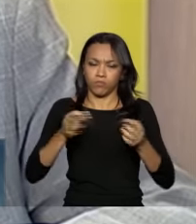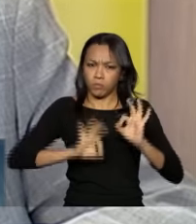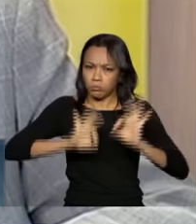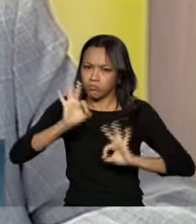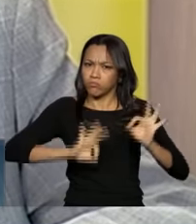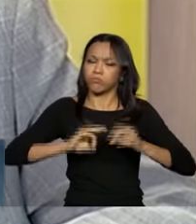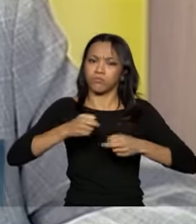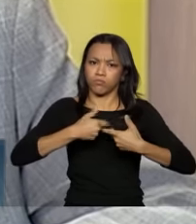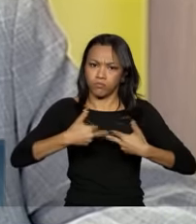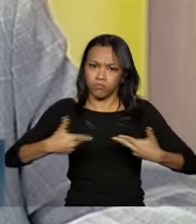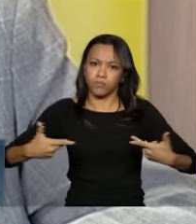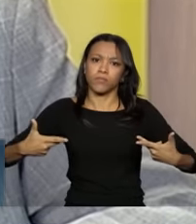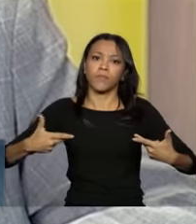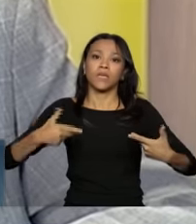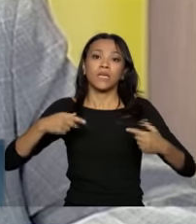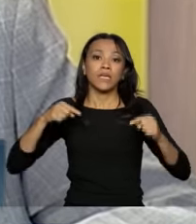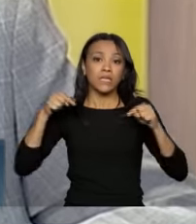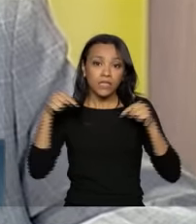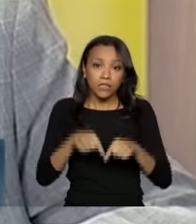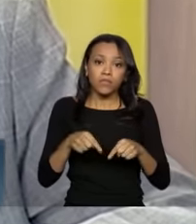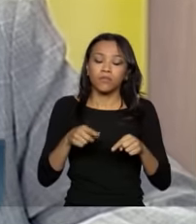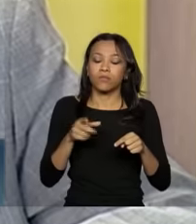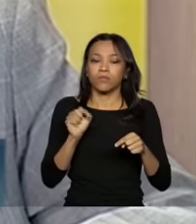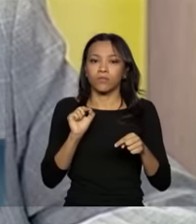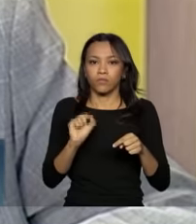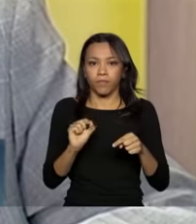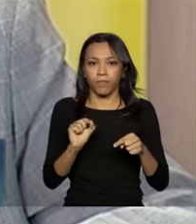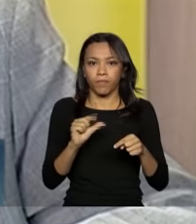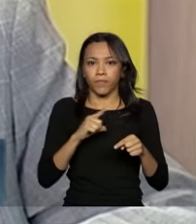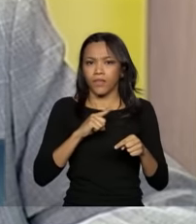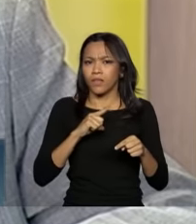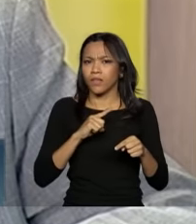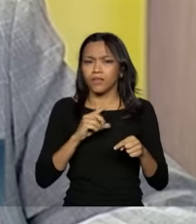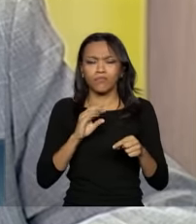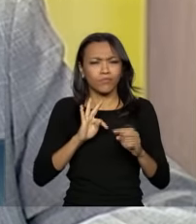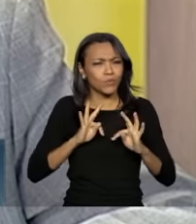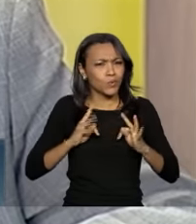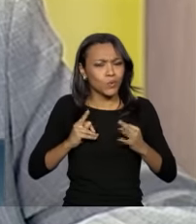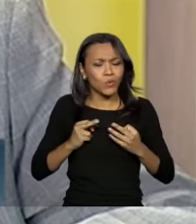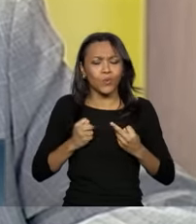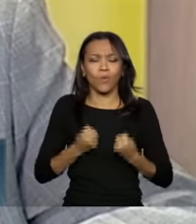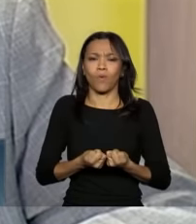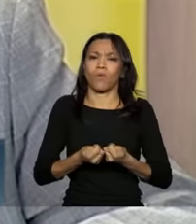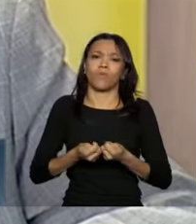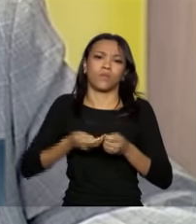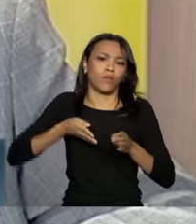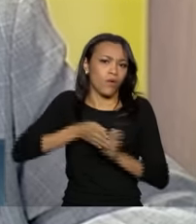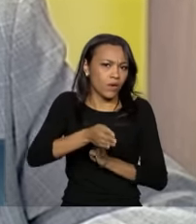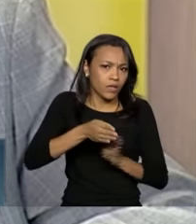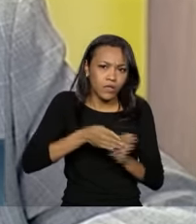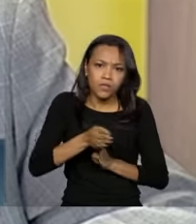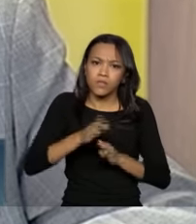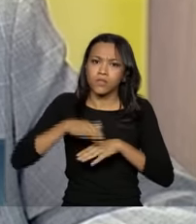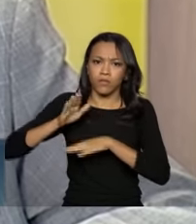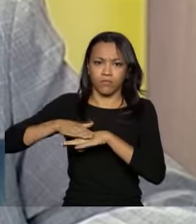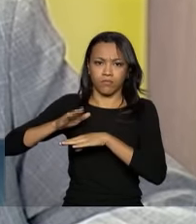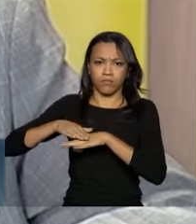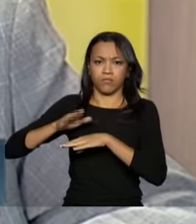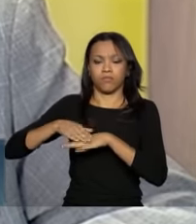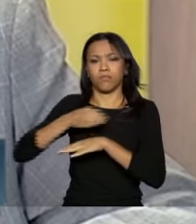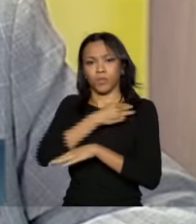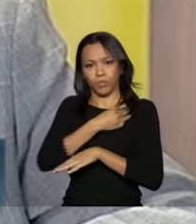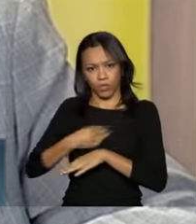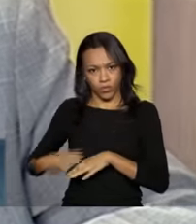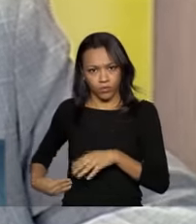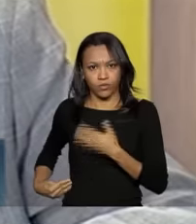E, finalmente, que isso tem toda essa orientação enfatizada pelo ministro da